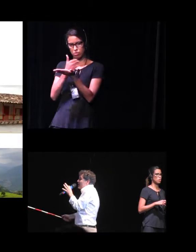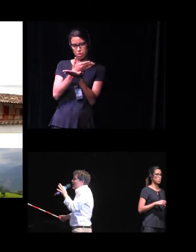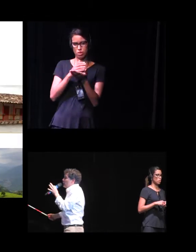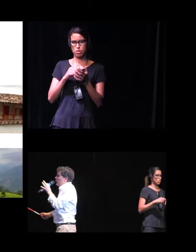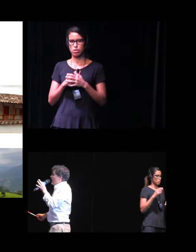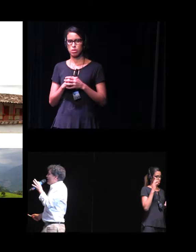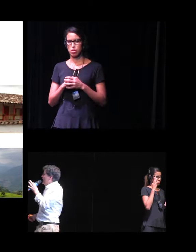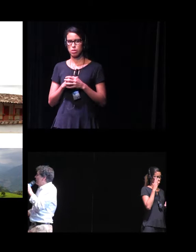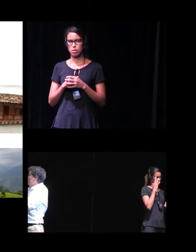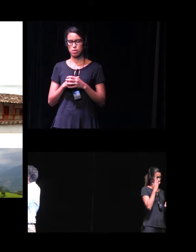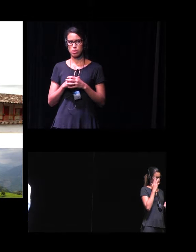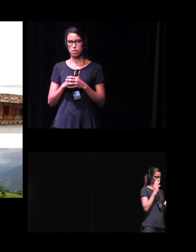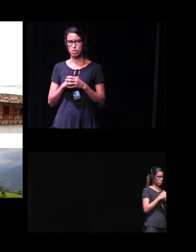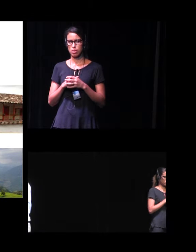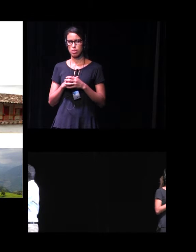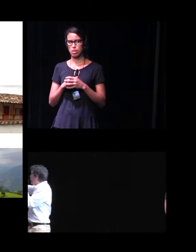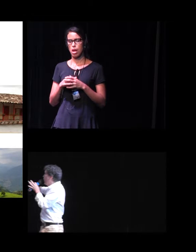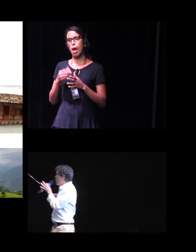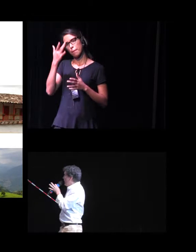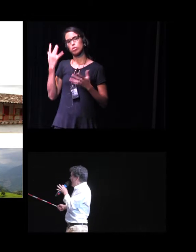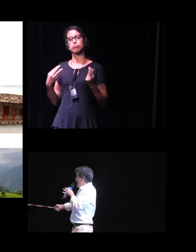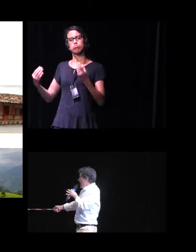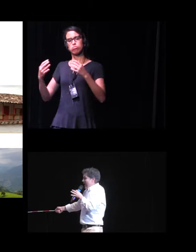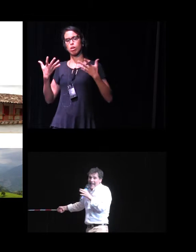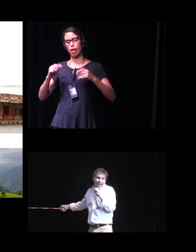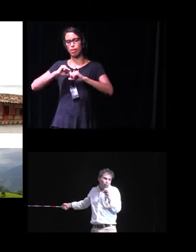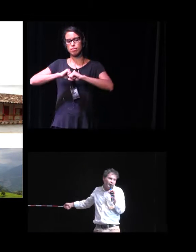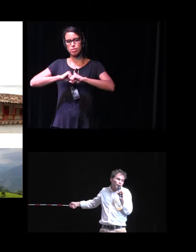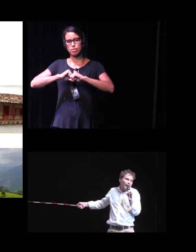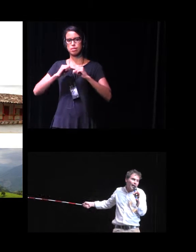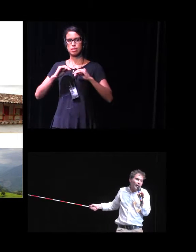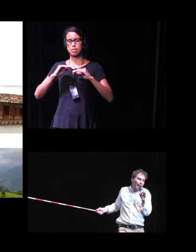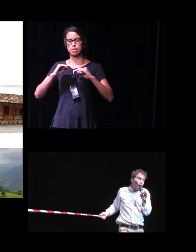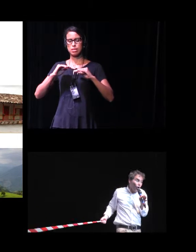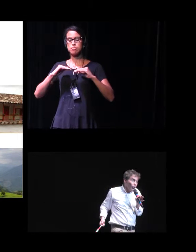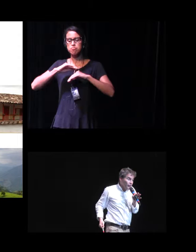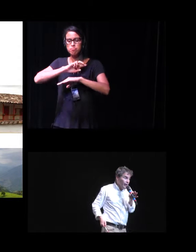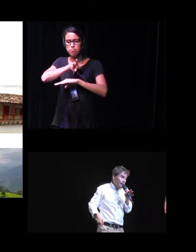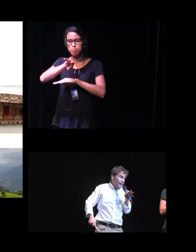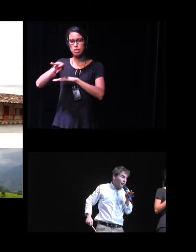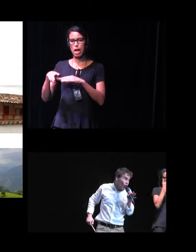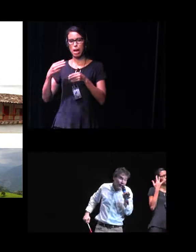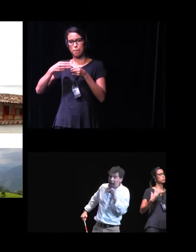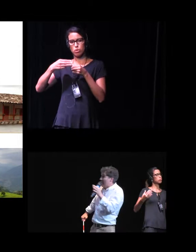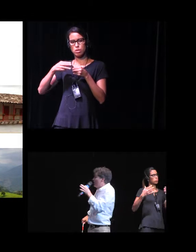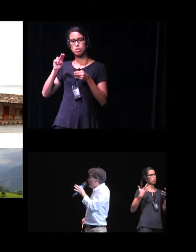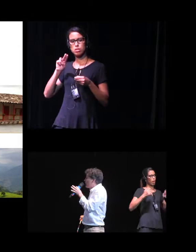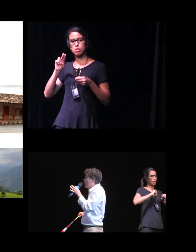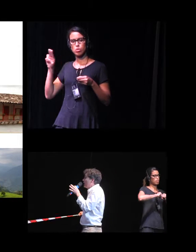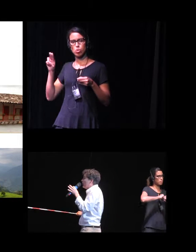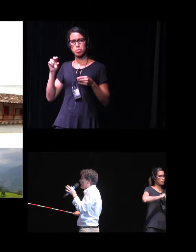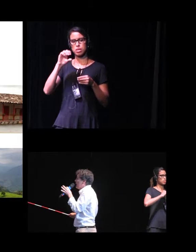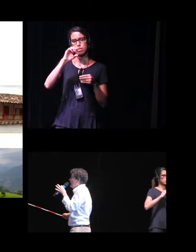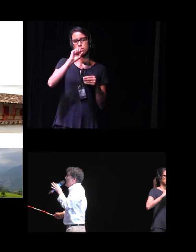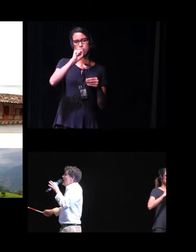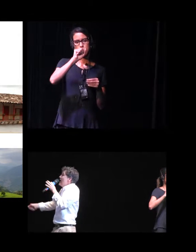ligando as partes e havendo uma tradição de sacada. O município se chama